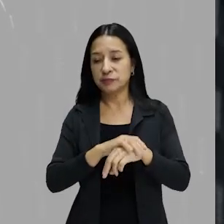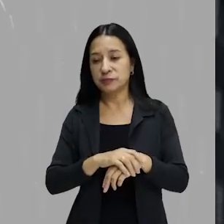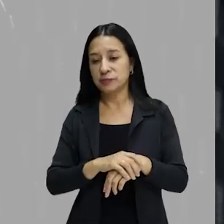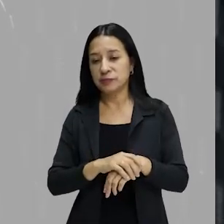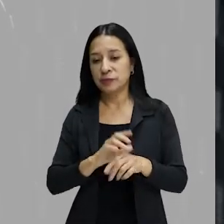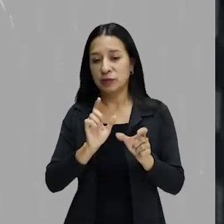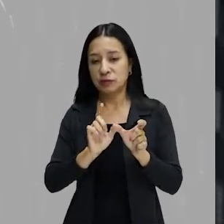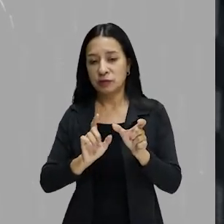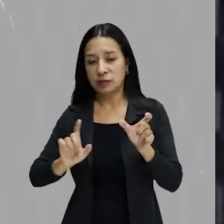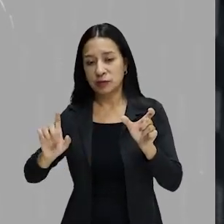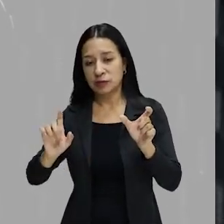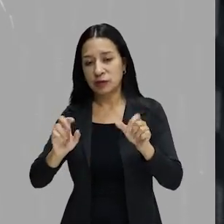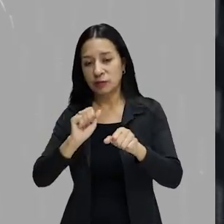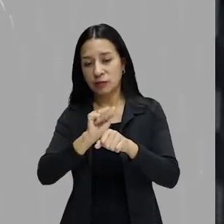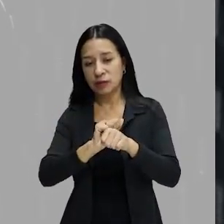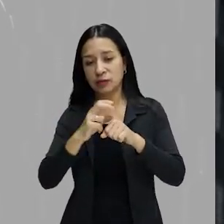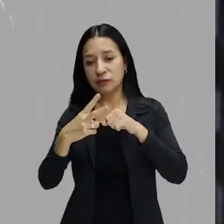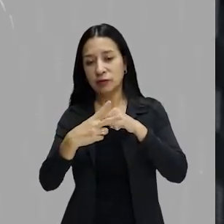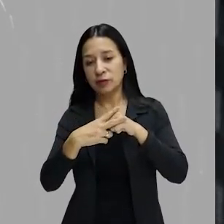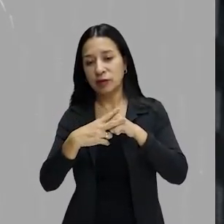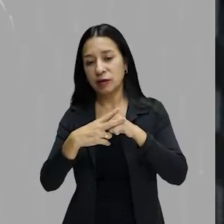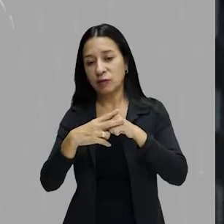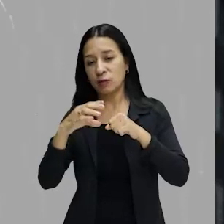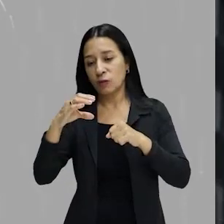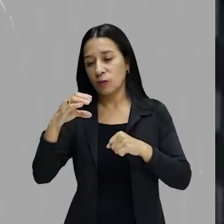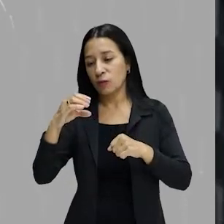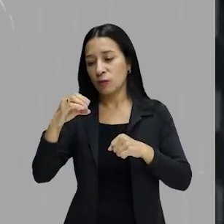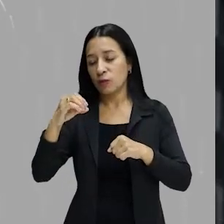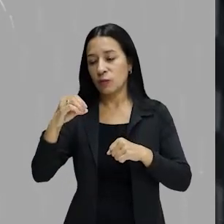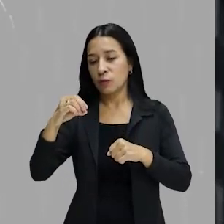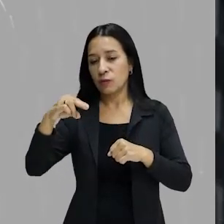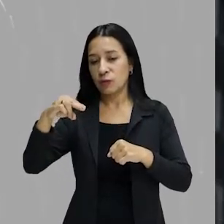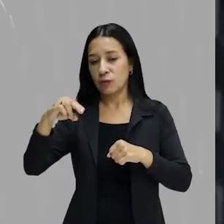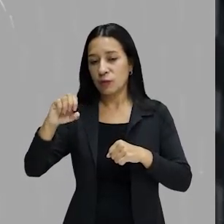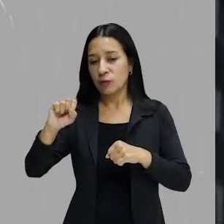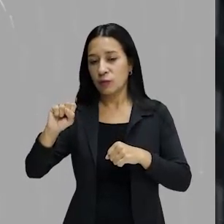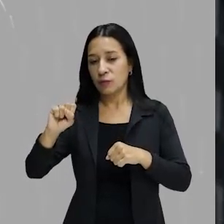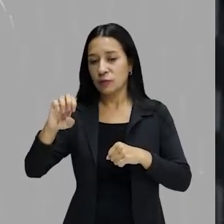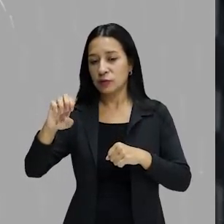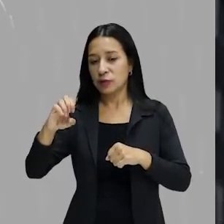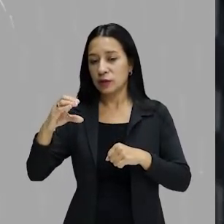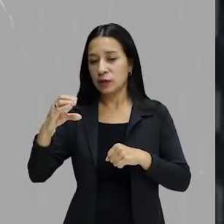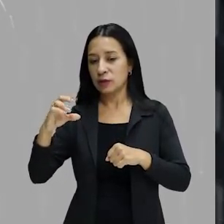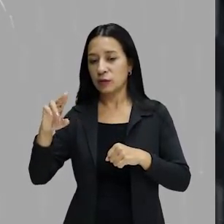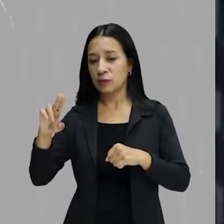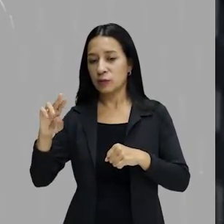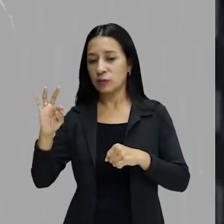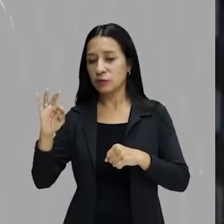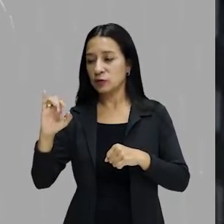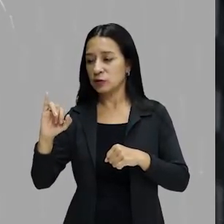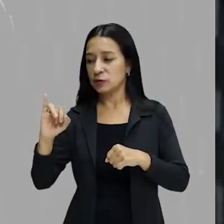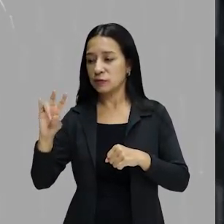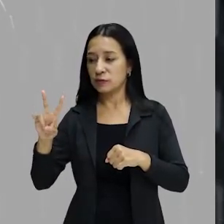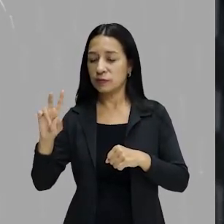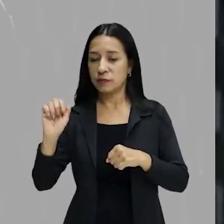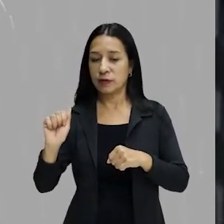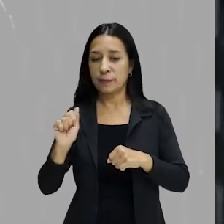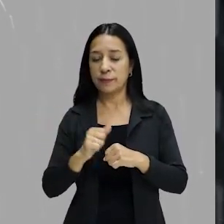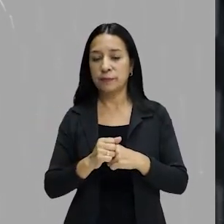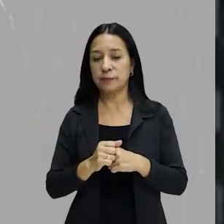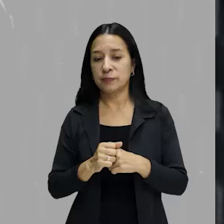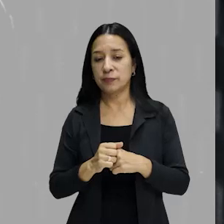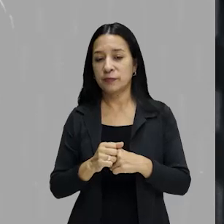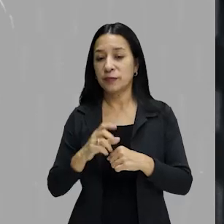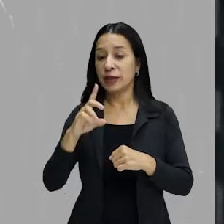adverbial consecutiva. Para identificar uma oração adverbial, tem que conhecer as conjunções, certo? Quanto